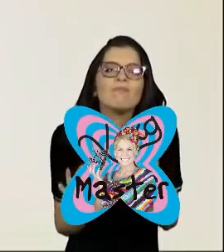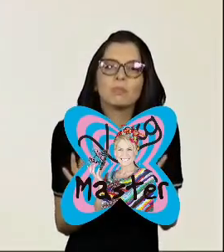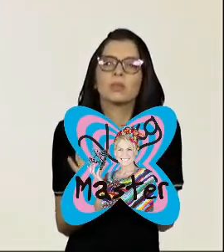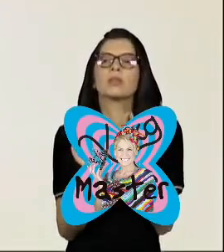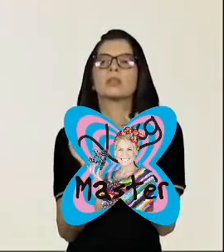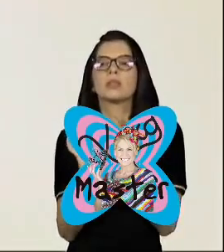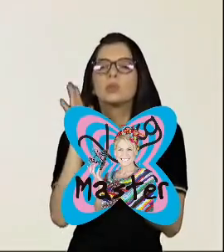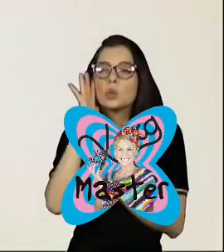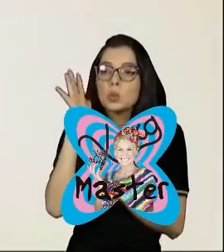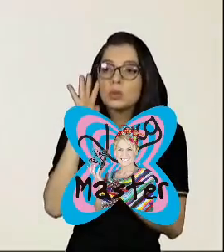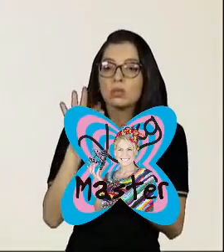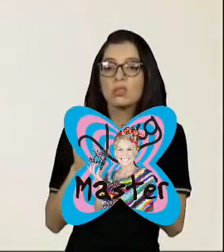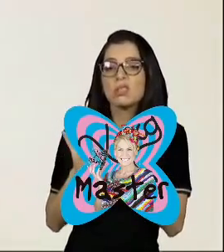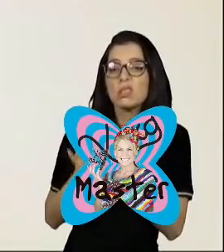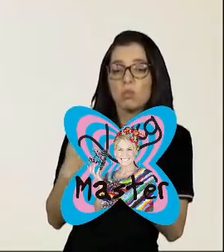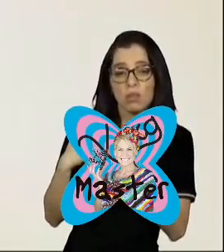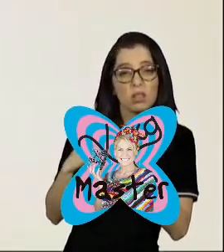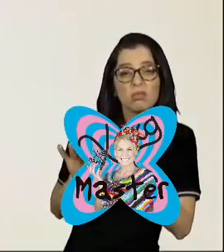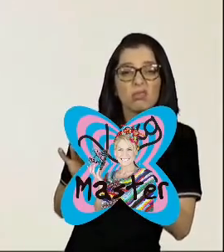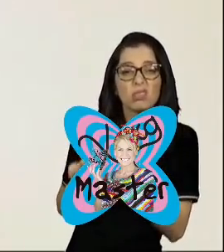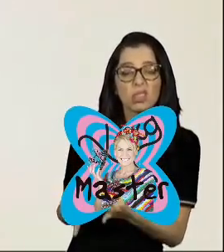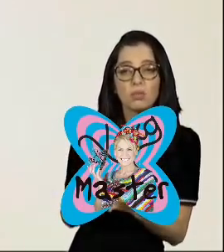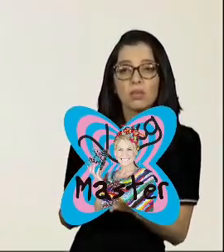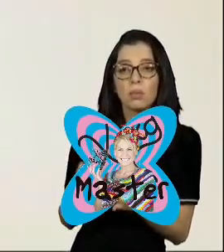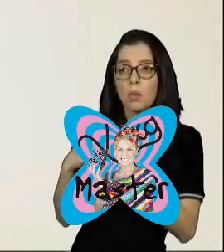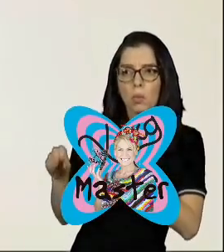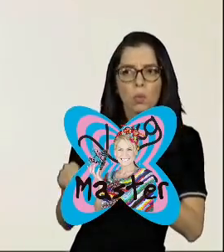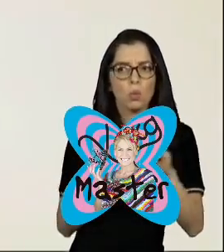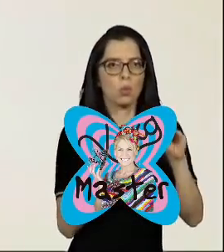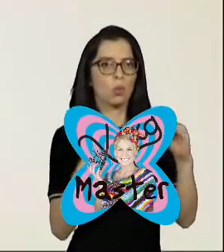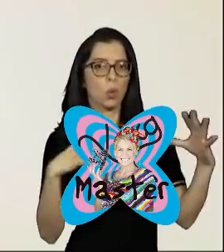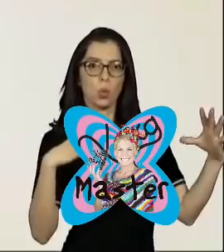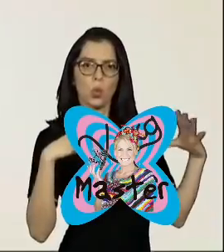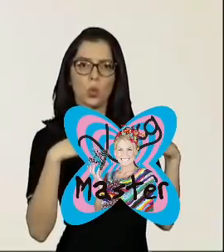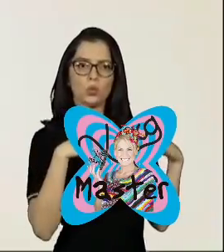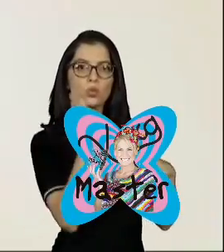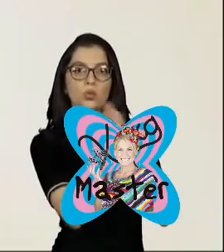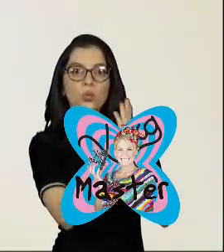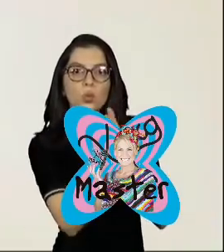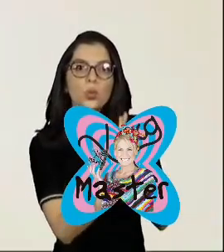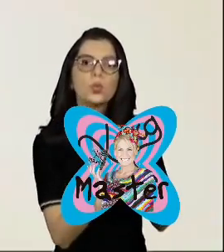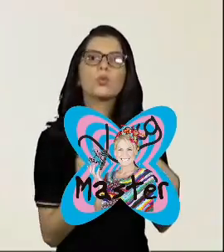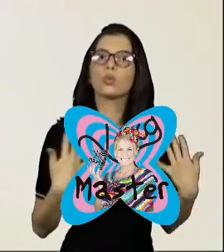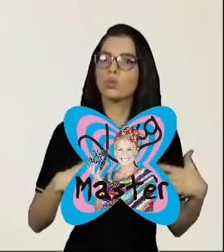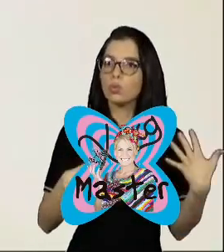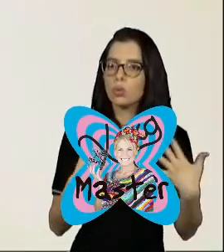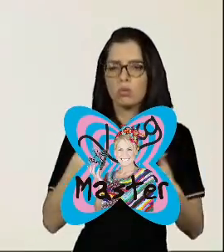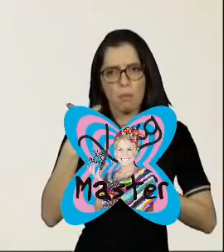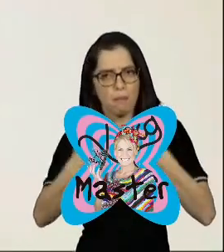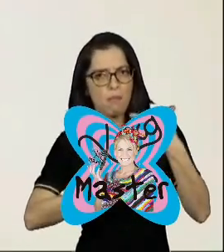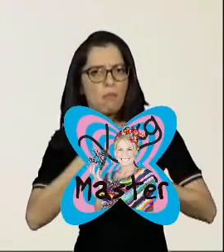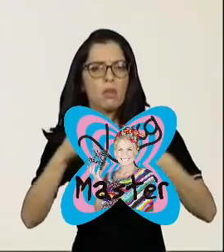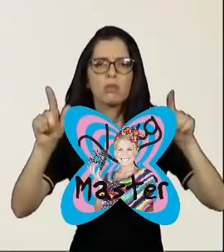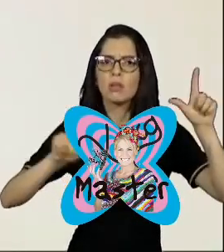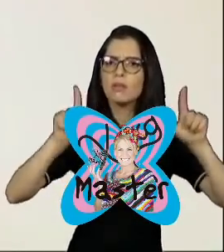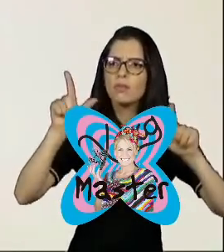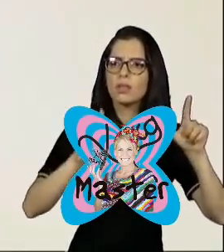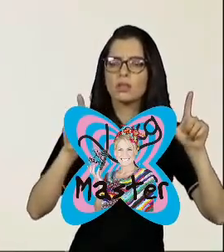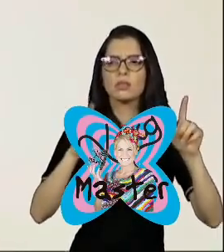no subúrbio imagine me imaginando e depois disso aconteceu na cidade de trabalhar em televisão eu imaginava ser